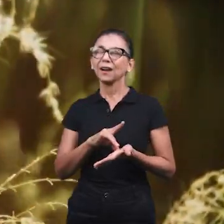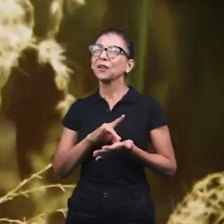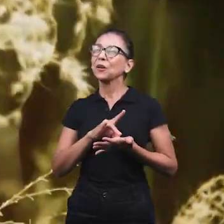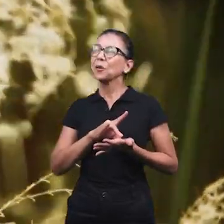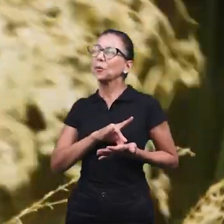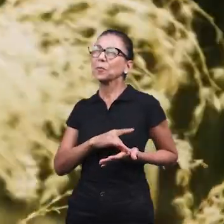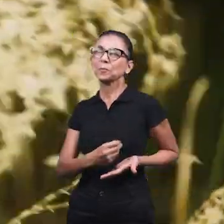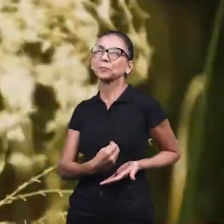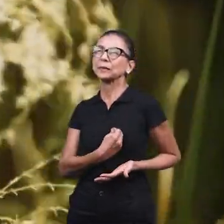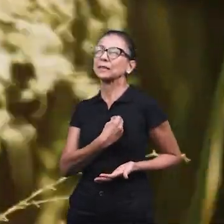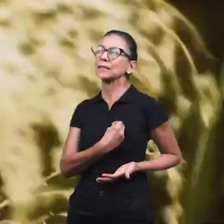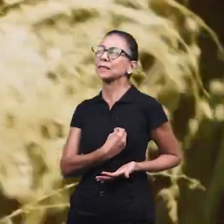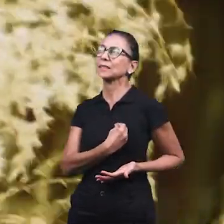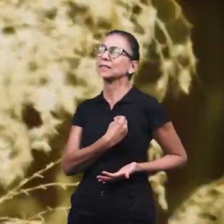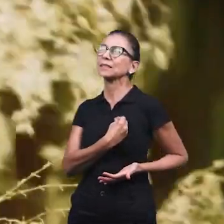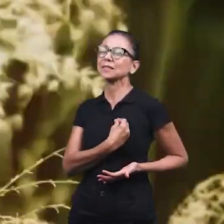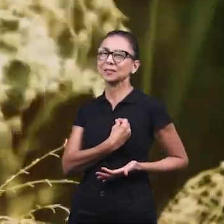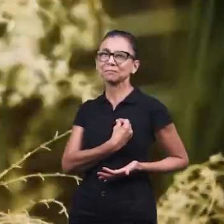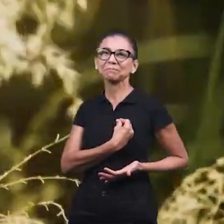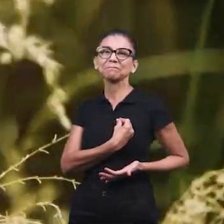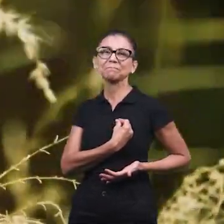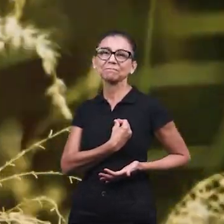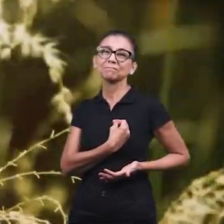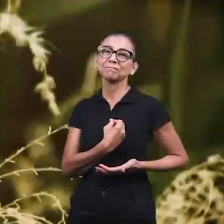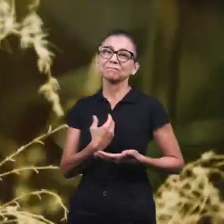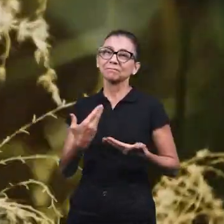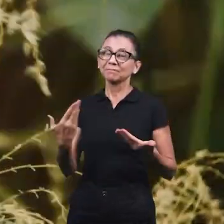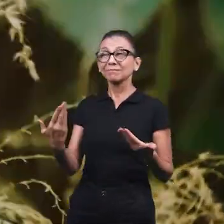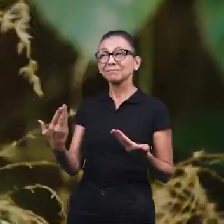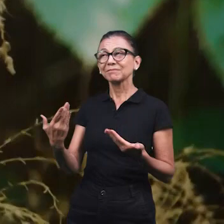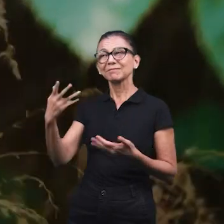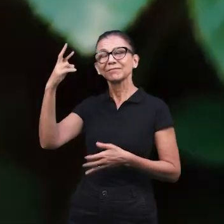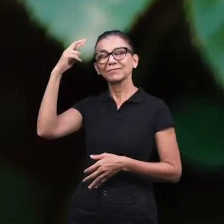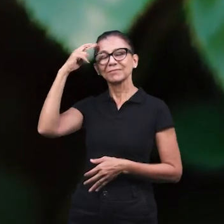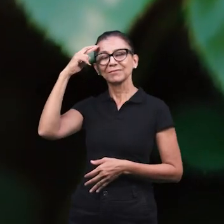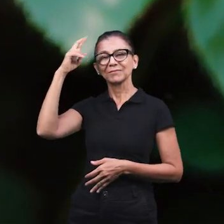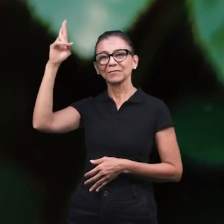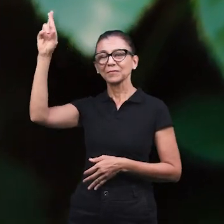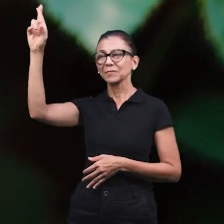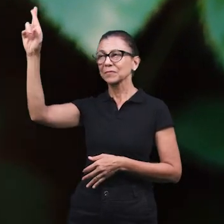isto quero eu sentir.